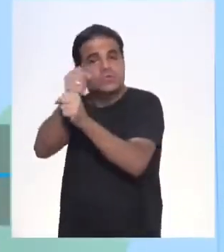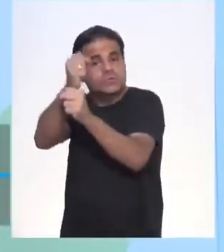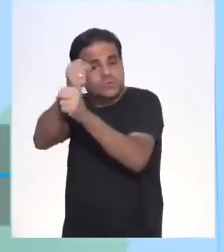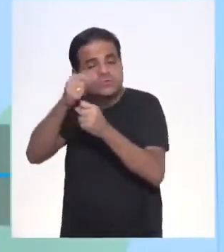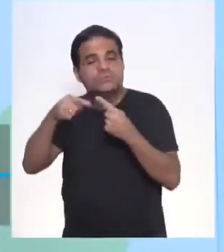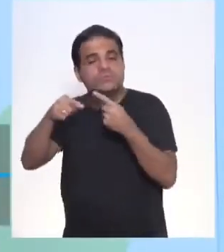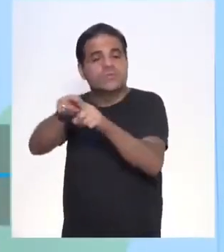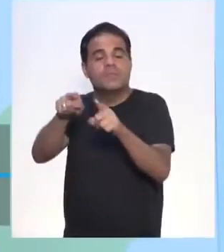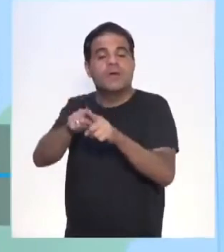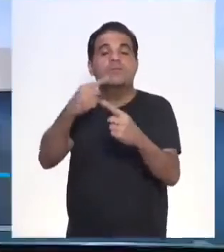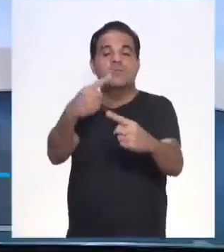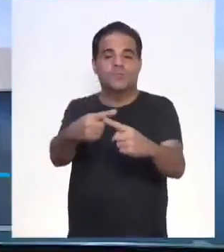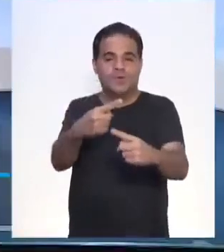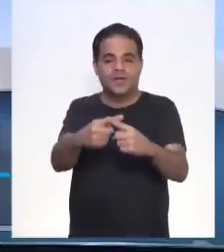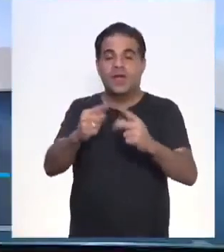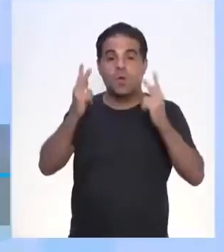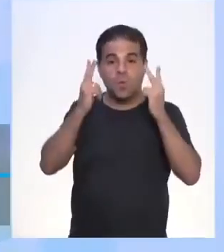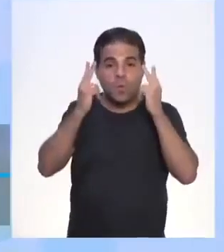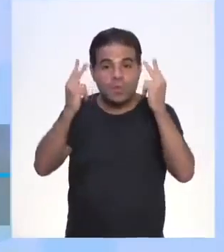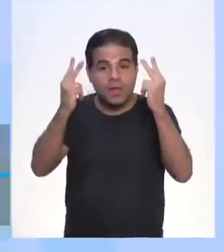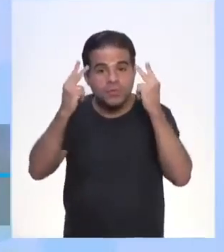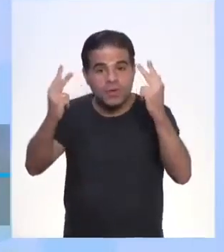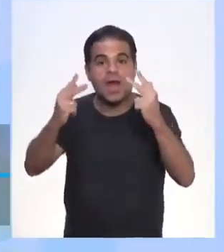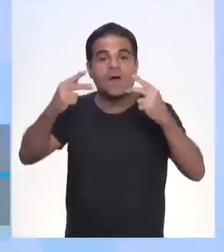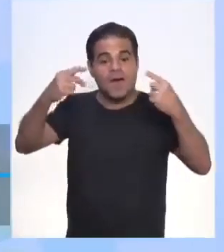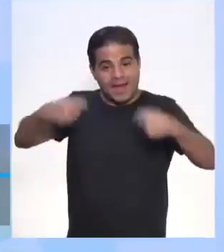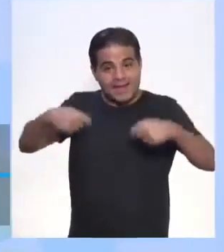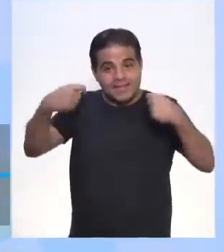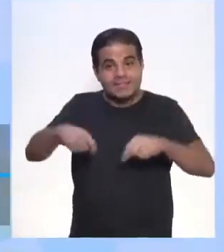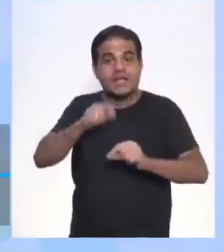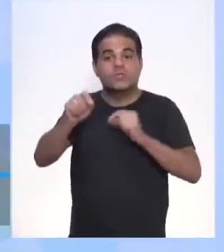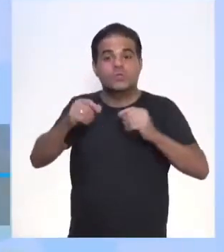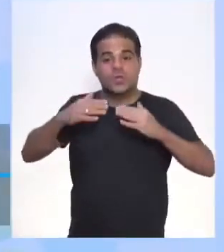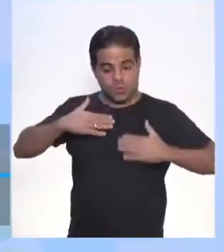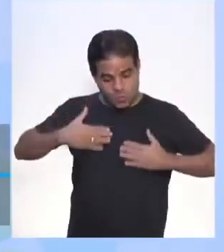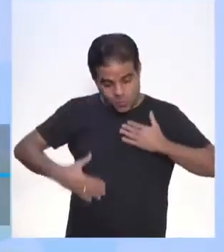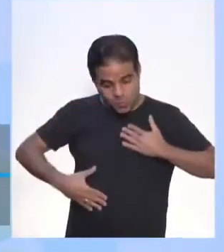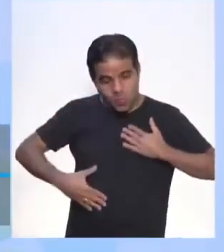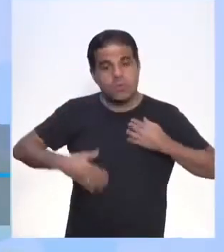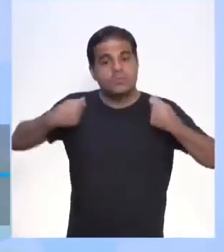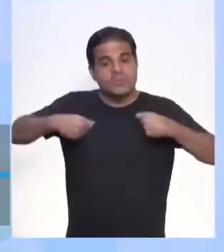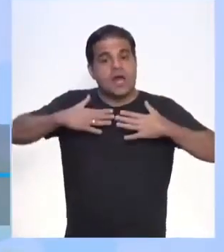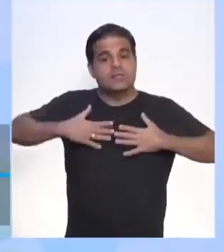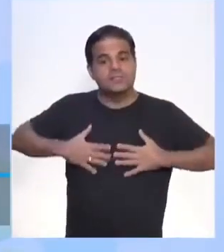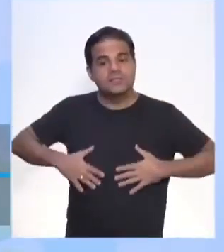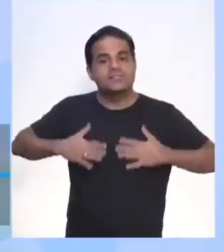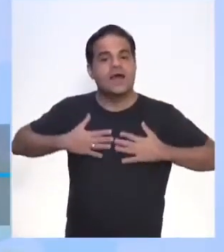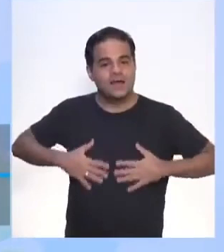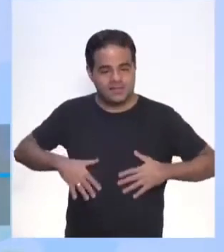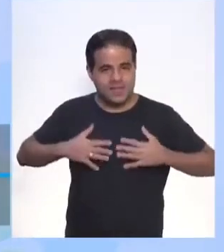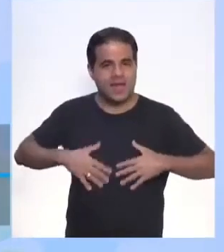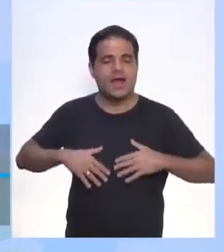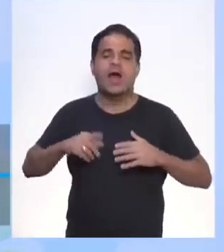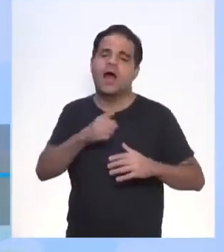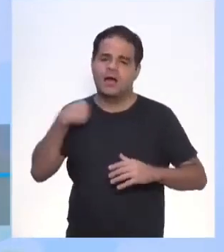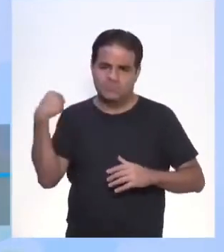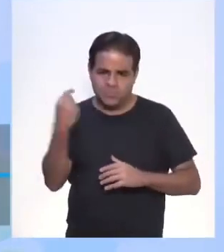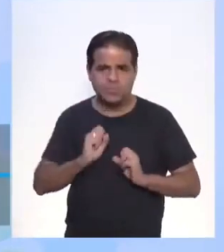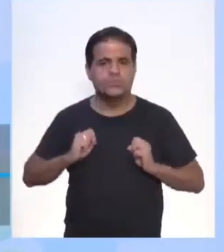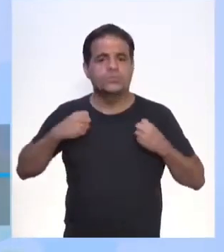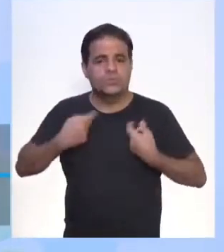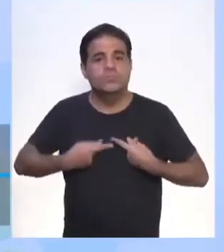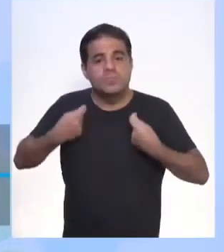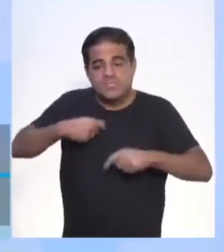disso. Porque o natural, né, é a necessidade do corpo descansar. Né? É natural que os seres humanos, né, que os seres vivos precisem